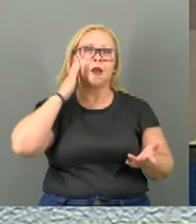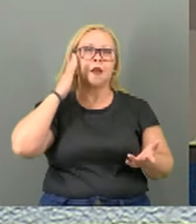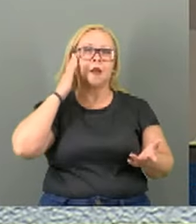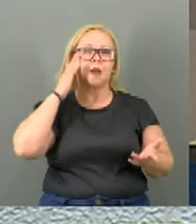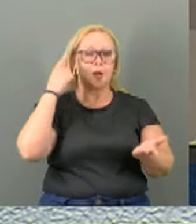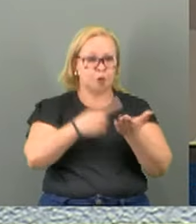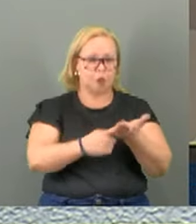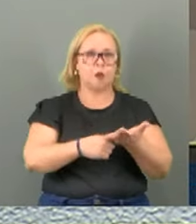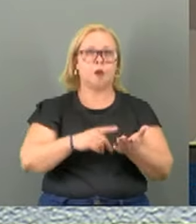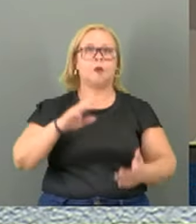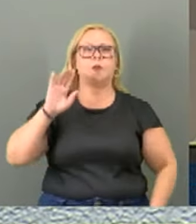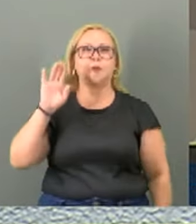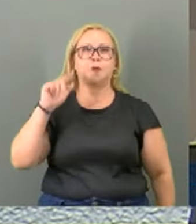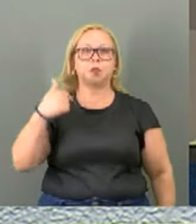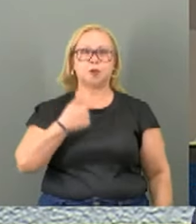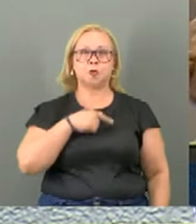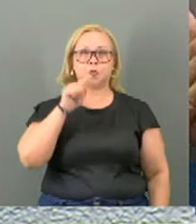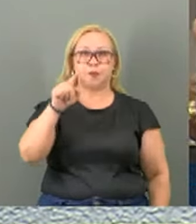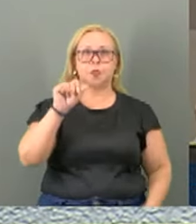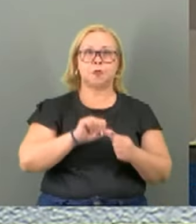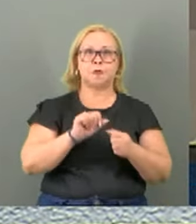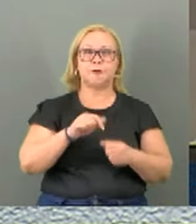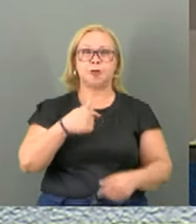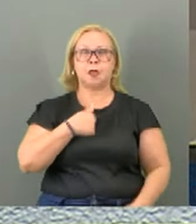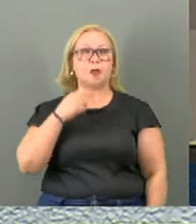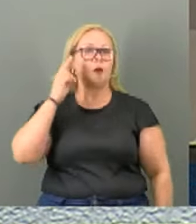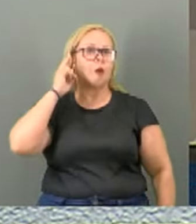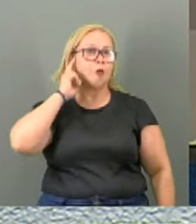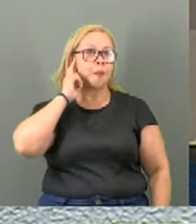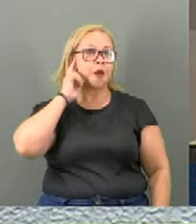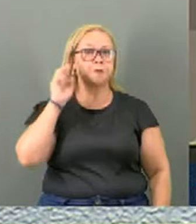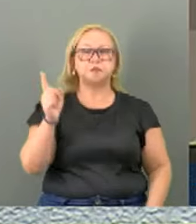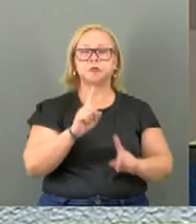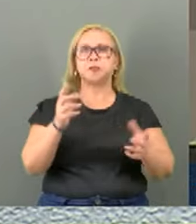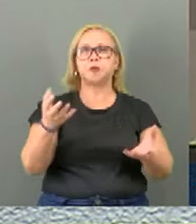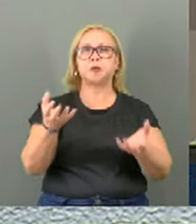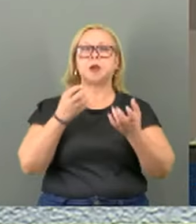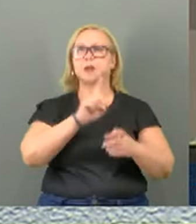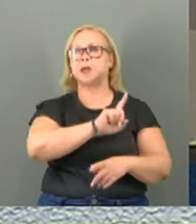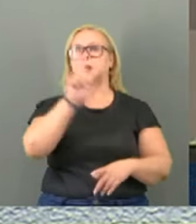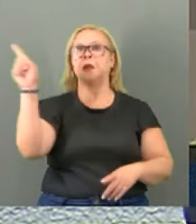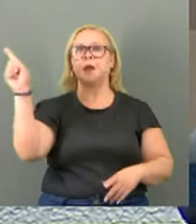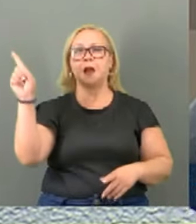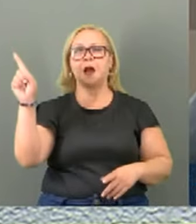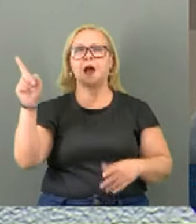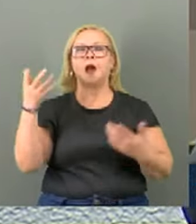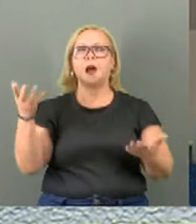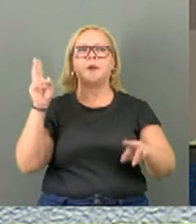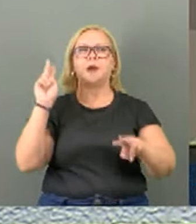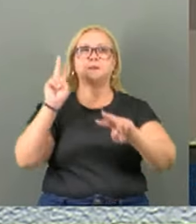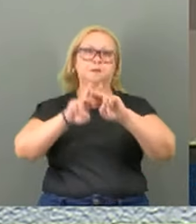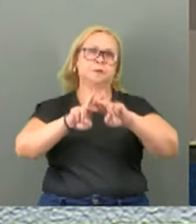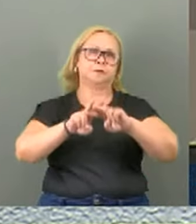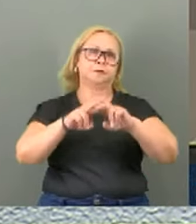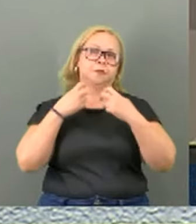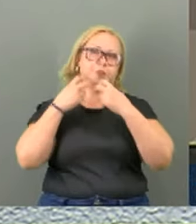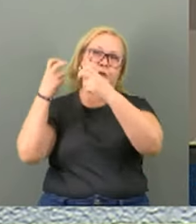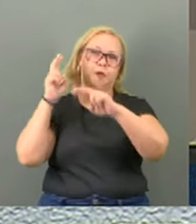compromisso nosso que você fez, Girão, eu e o Romário, nós não estamos querendo ir lá para dar voz de prisão, até porque não